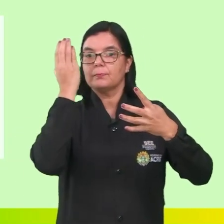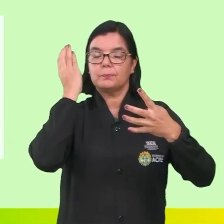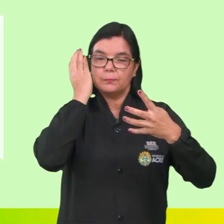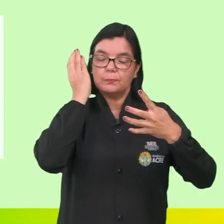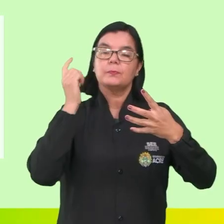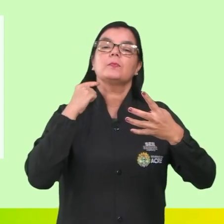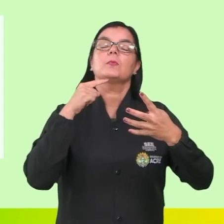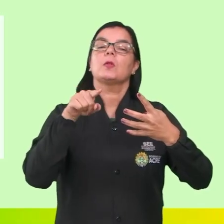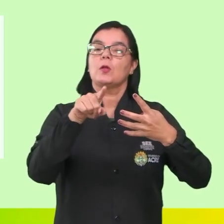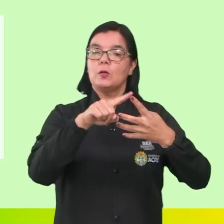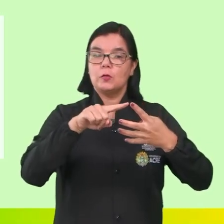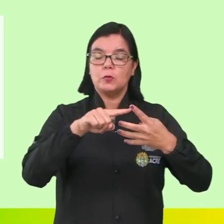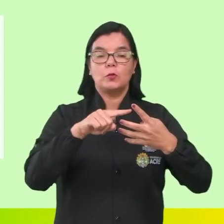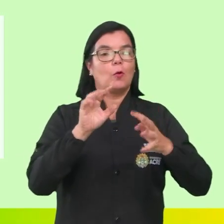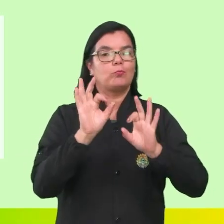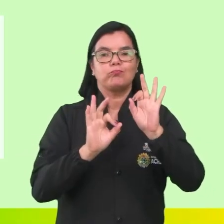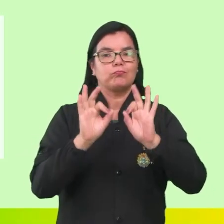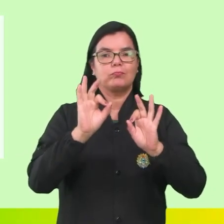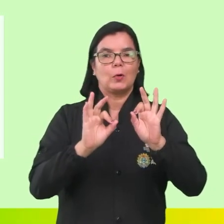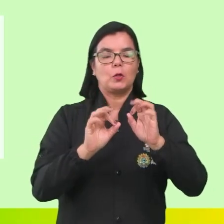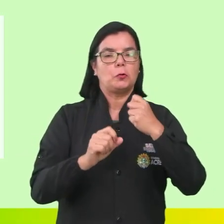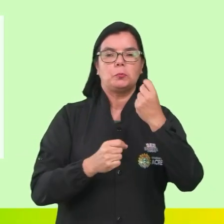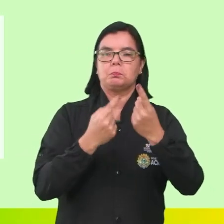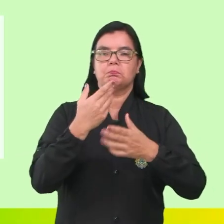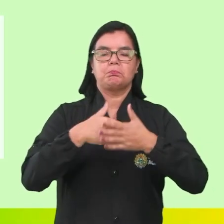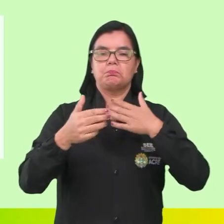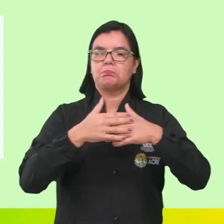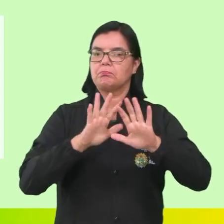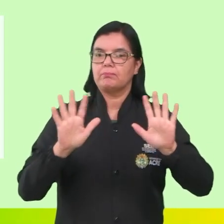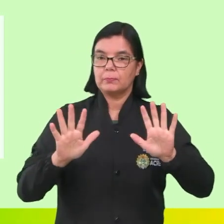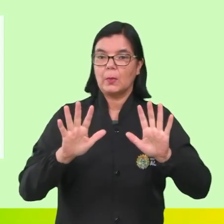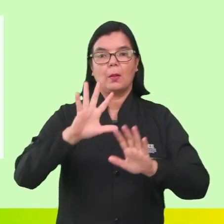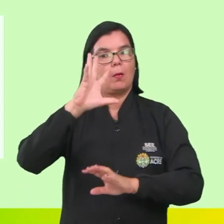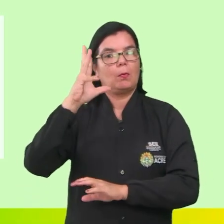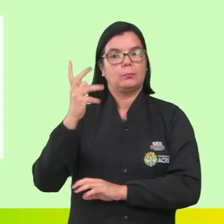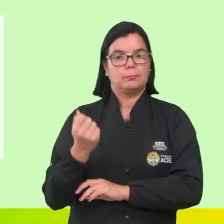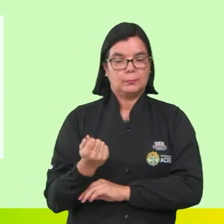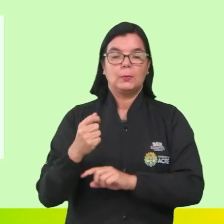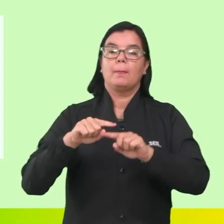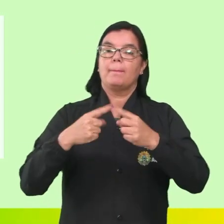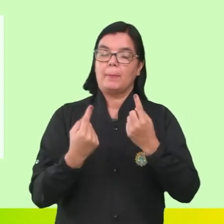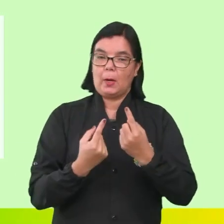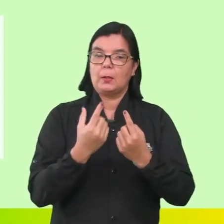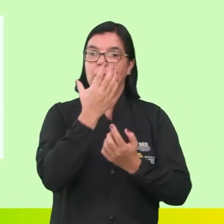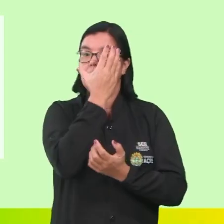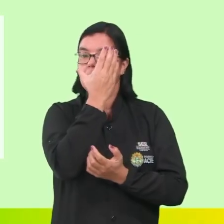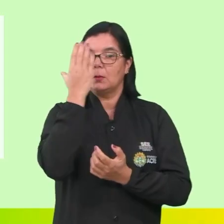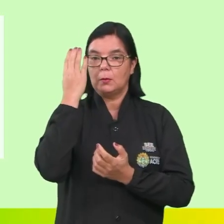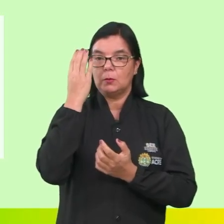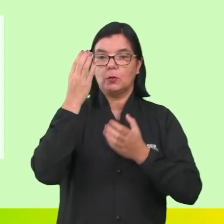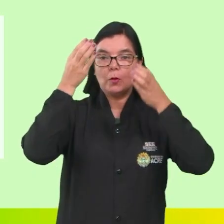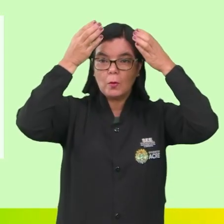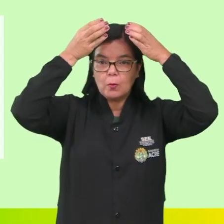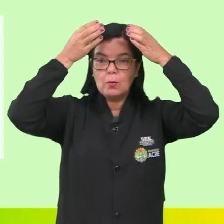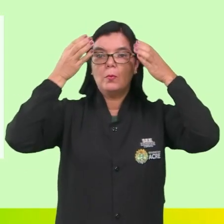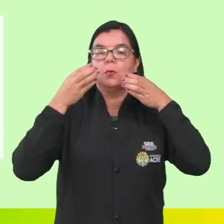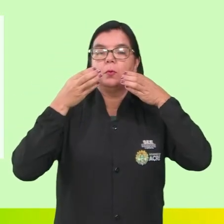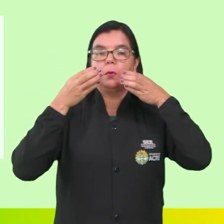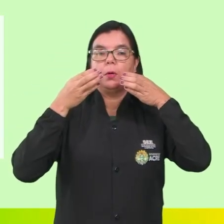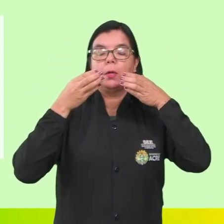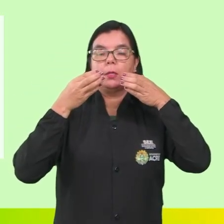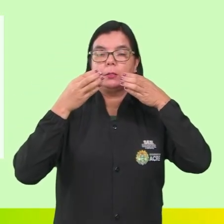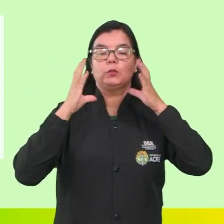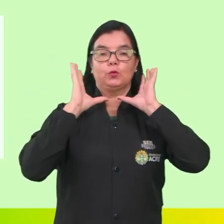para vocês, elas não funcionam de forma aleatória na cultura africana. Essa máscara capacete, ela cobre